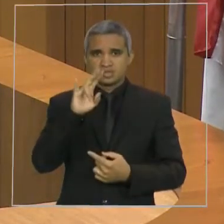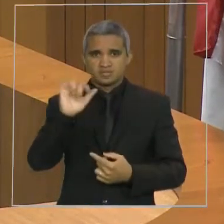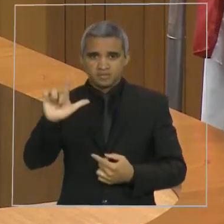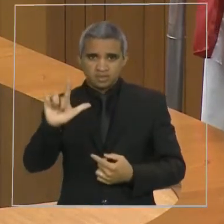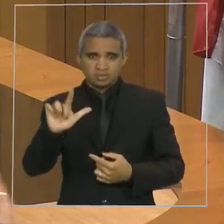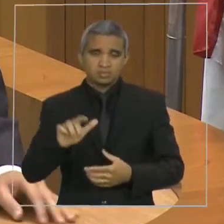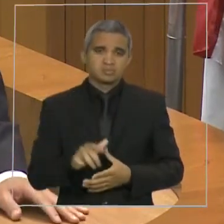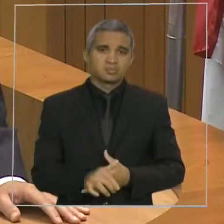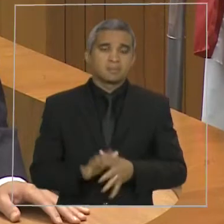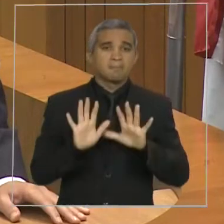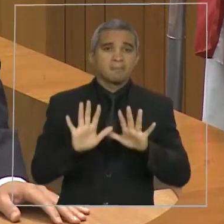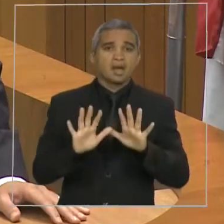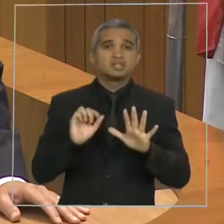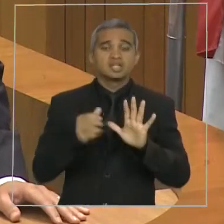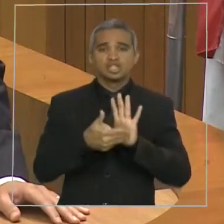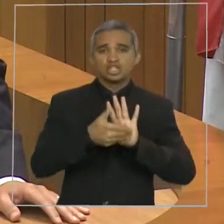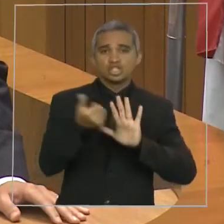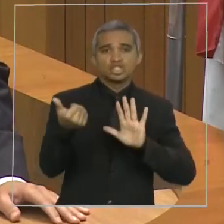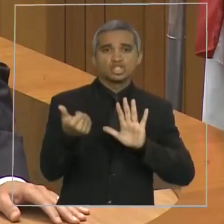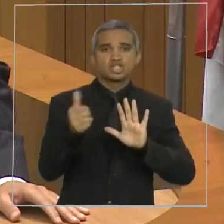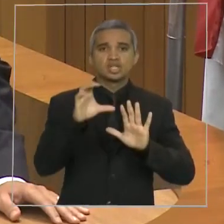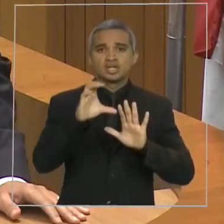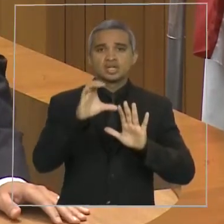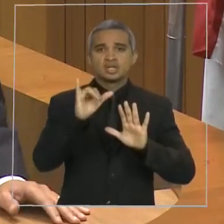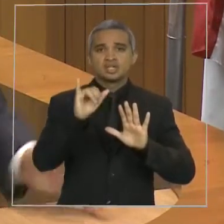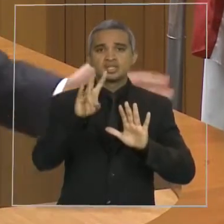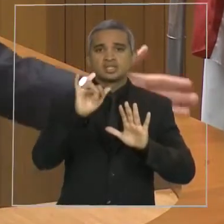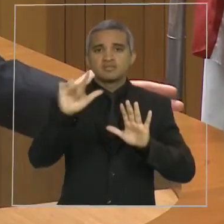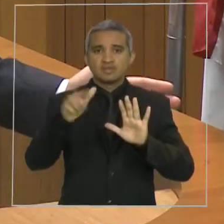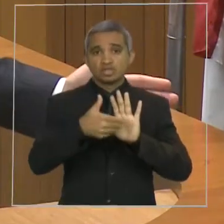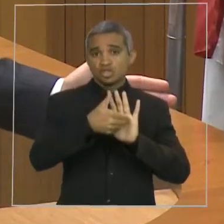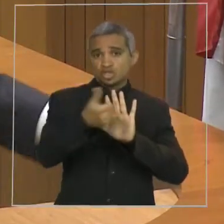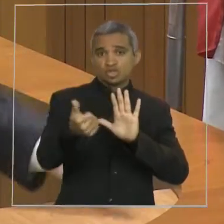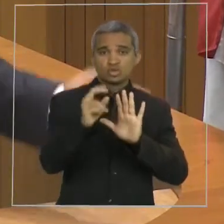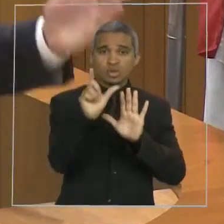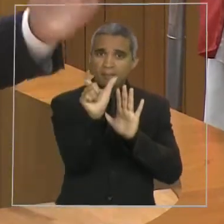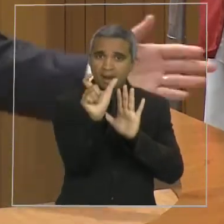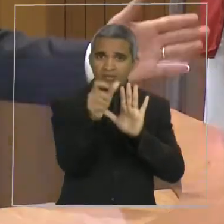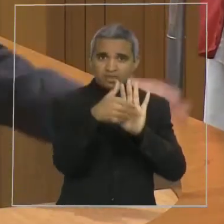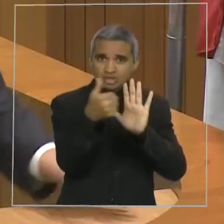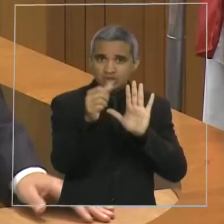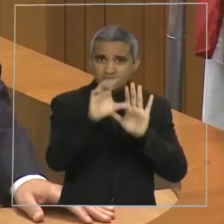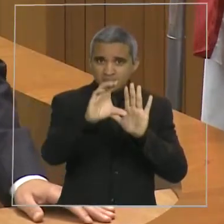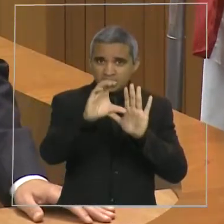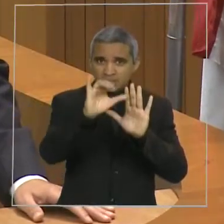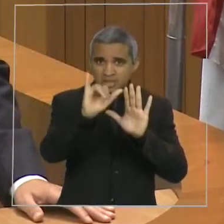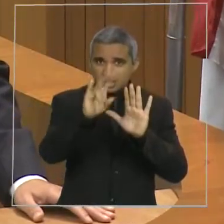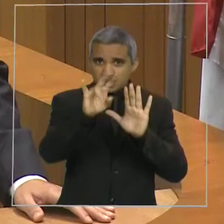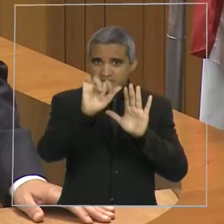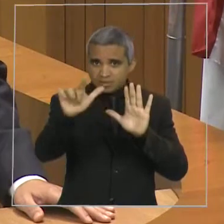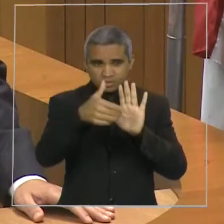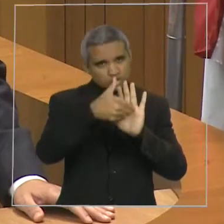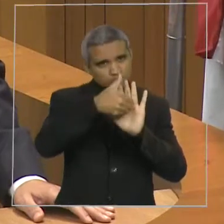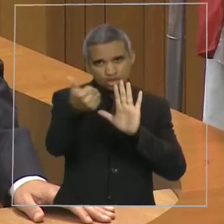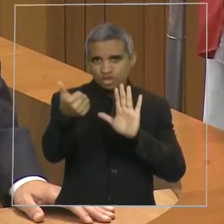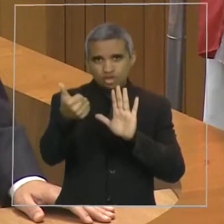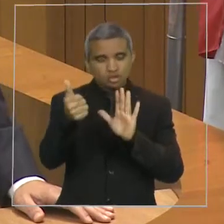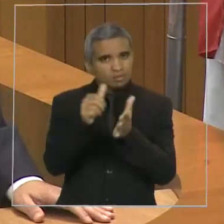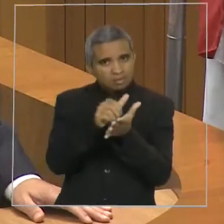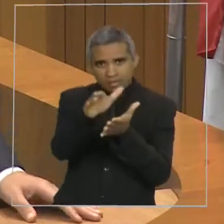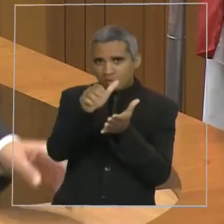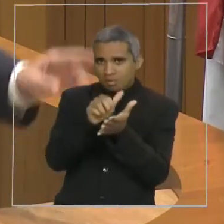quê? Porque ele retirou os representantes da sociedade civil. E quem foram esses representantes que o governador Flávio